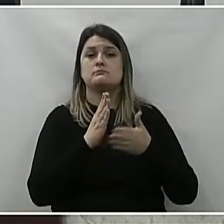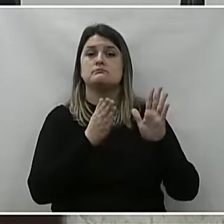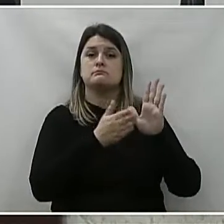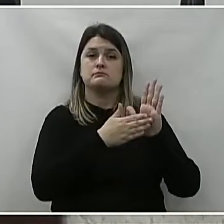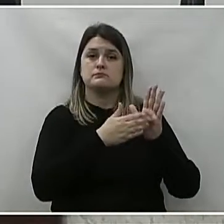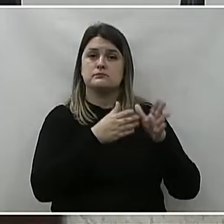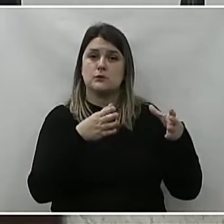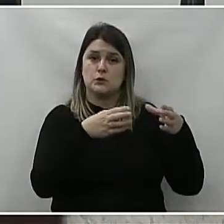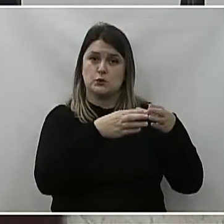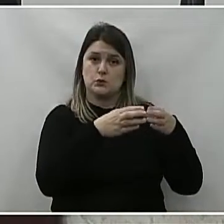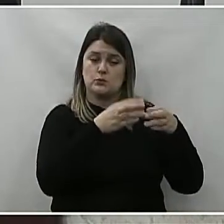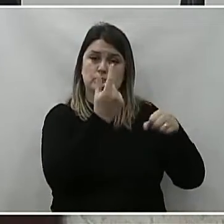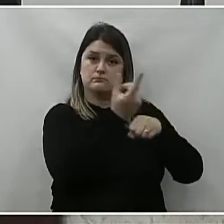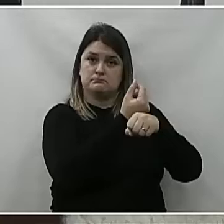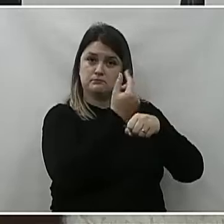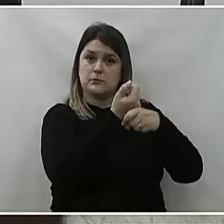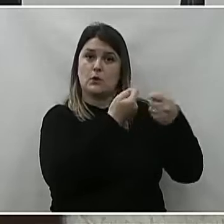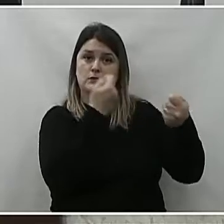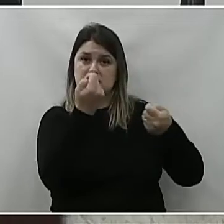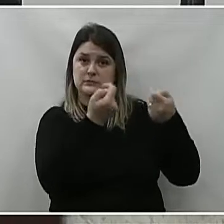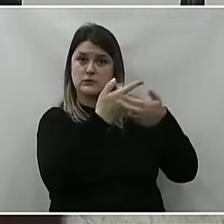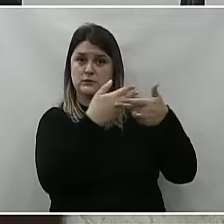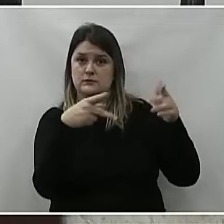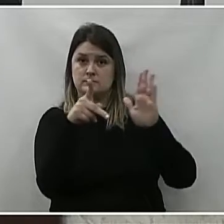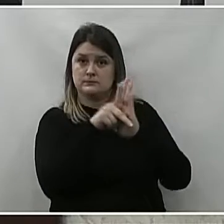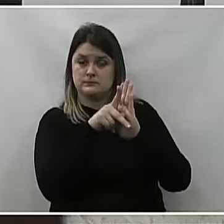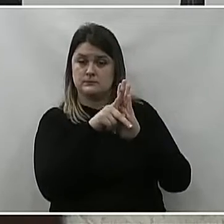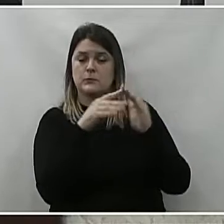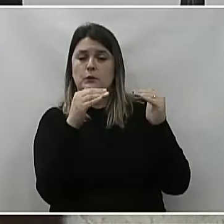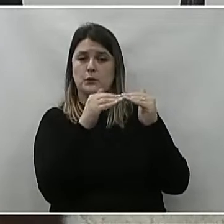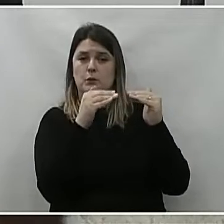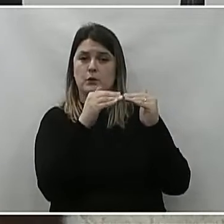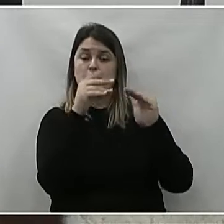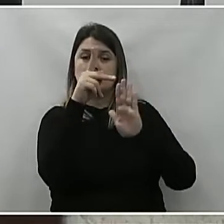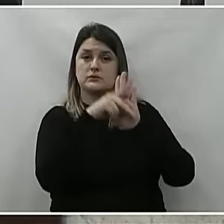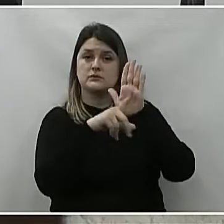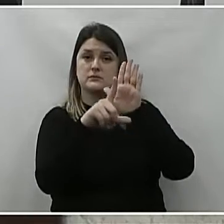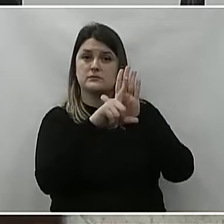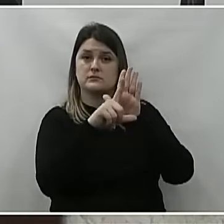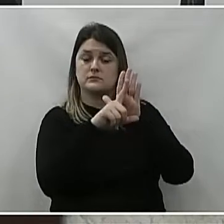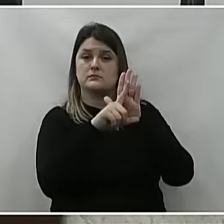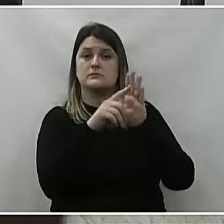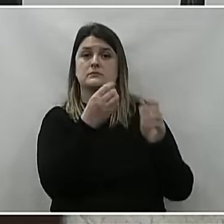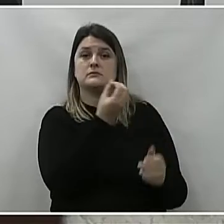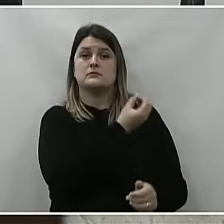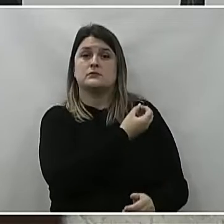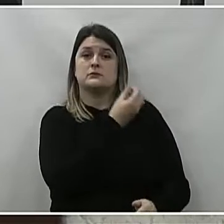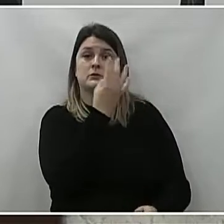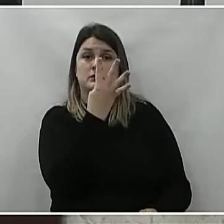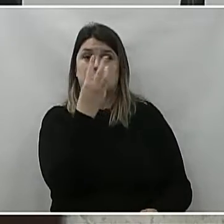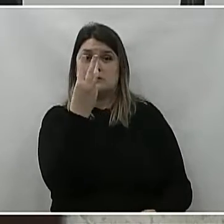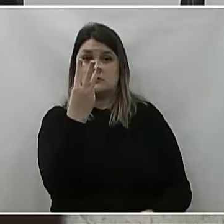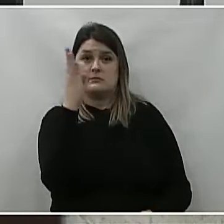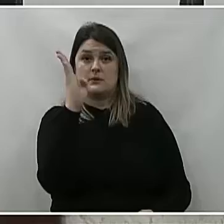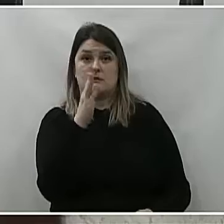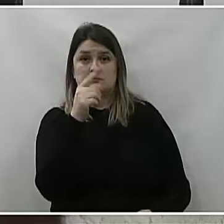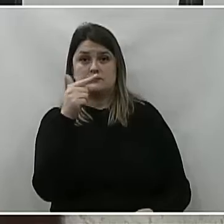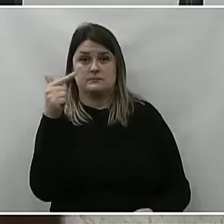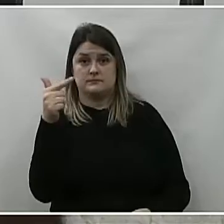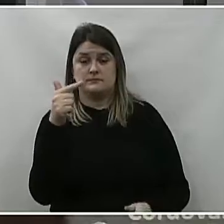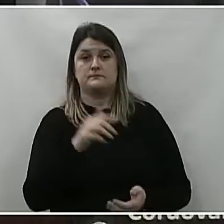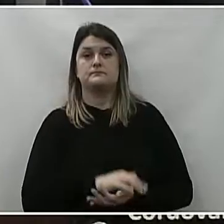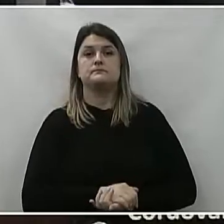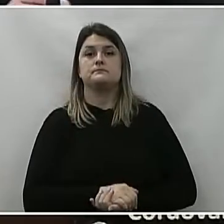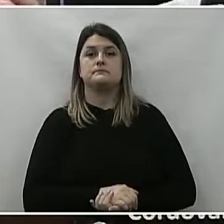parecer fundamentado, a Comissão de Finanças, Orçamento e Patrimônio. Favorável ao projeto de lei ordinária, número 43 de 2022.